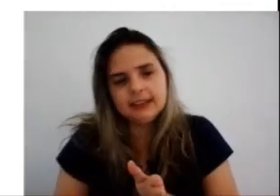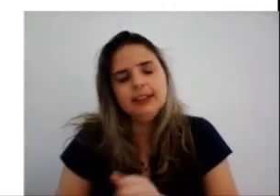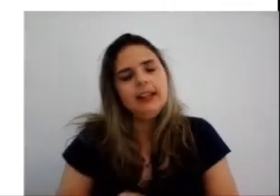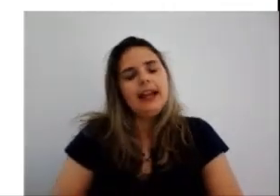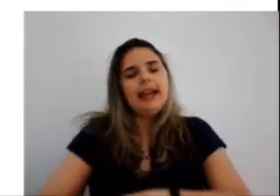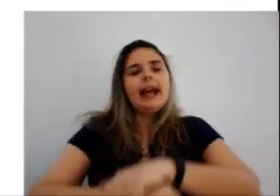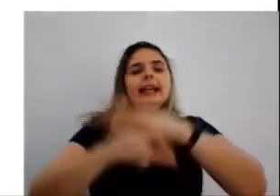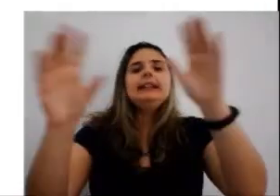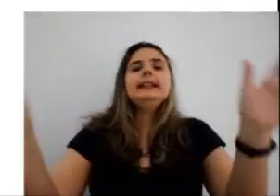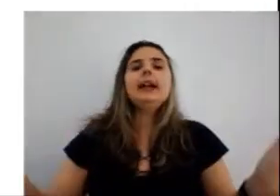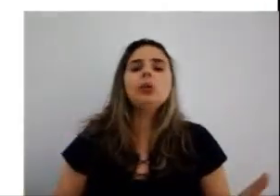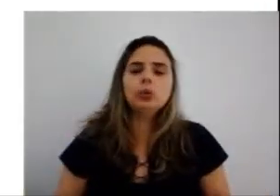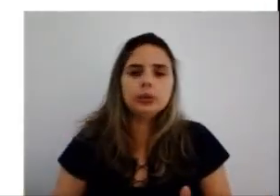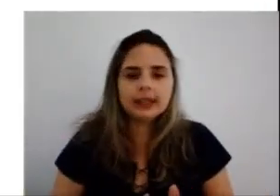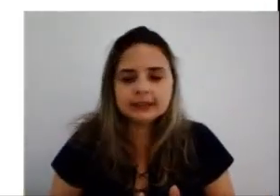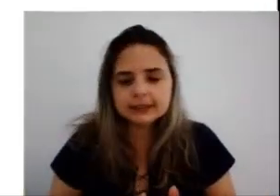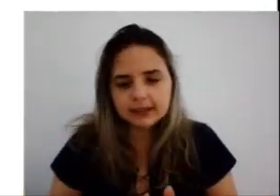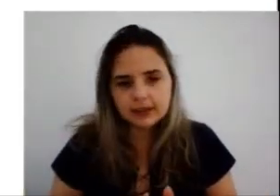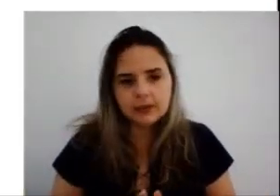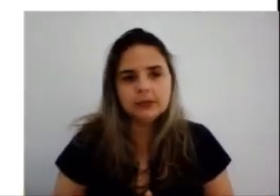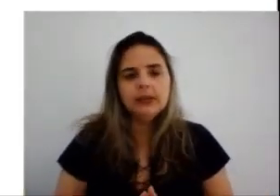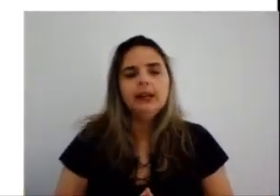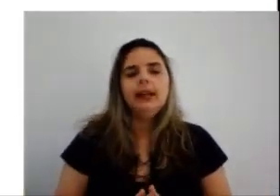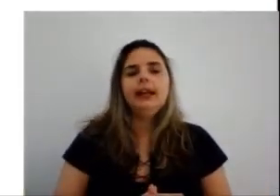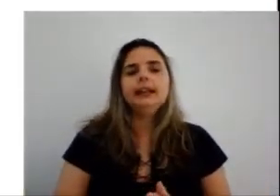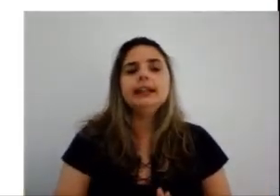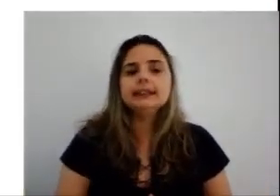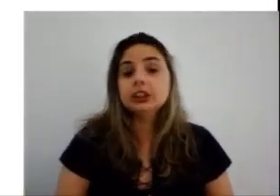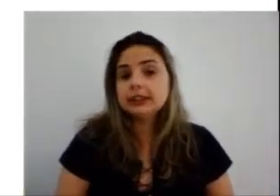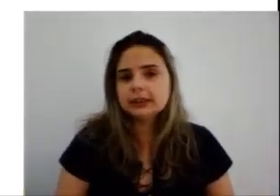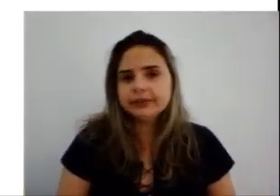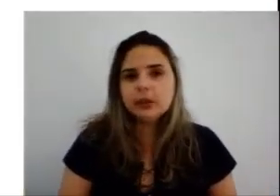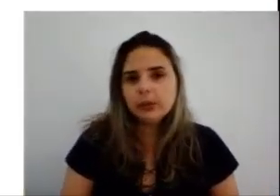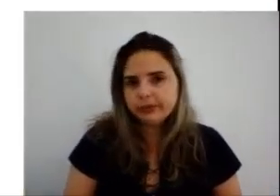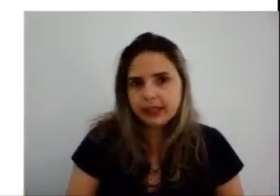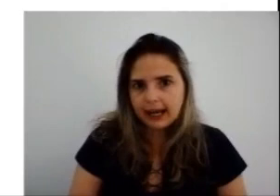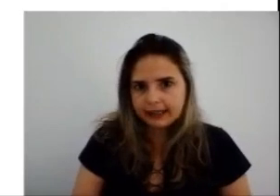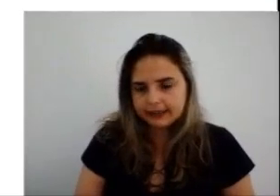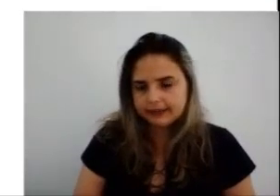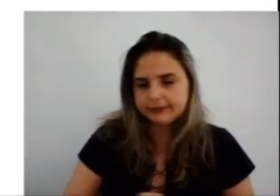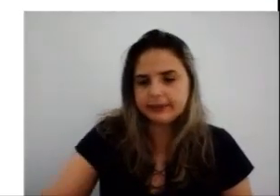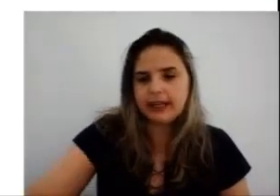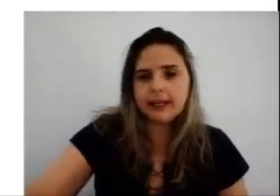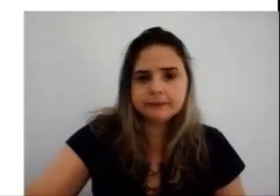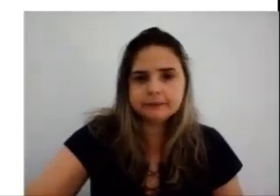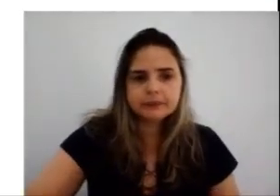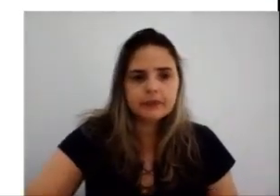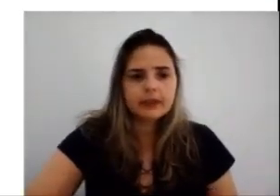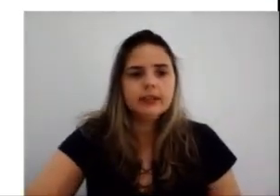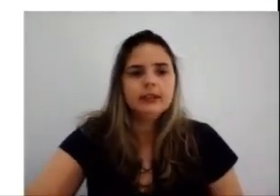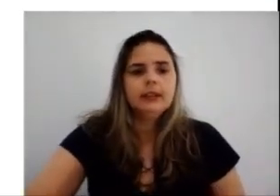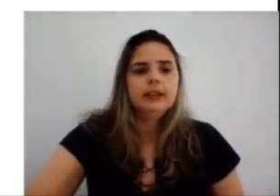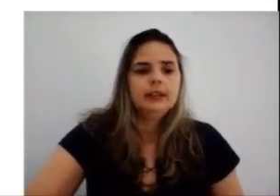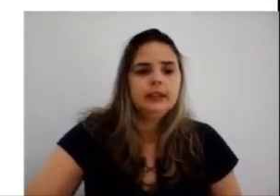14 de novembro de 1910, né? É a inauguração dessa estação ferroviária,